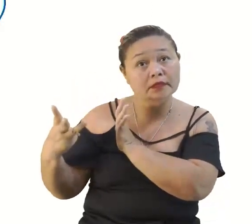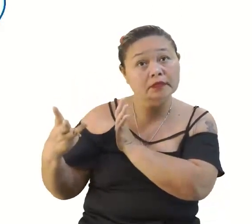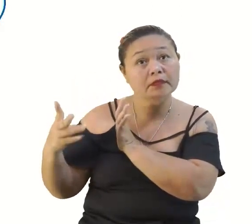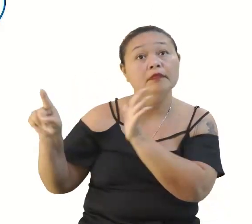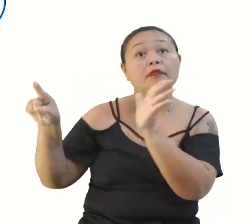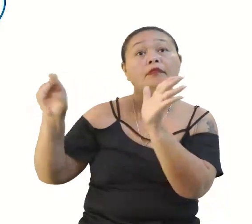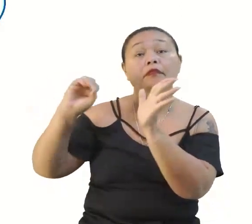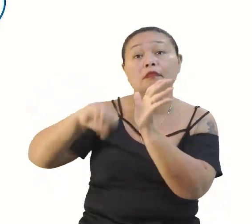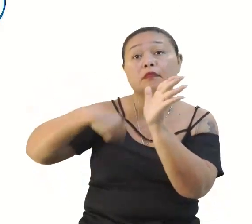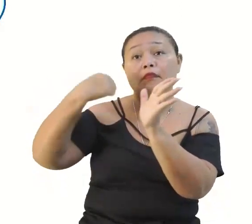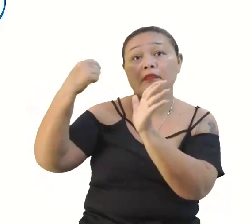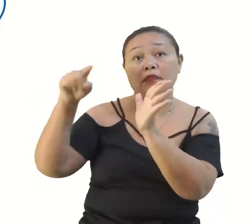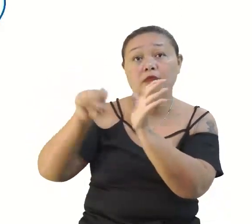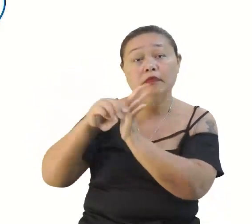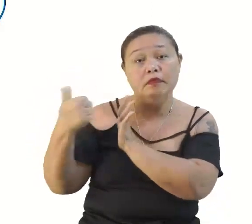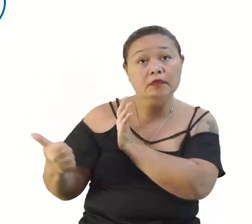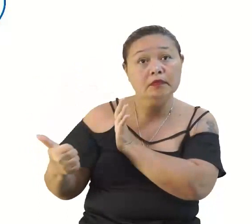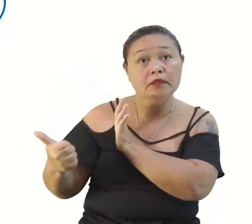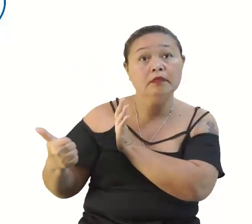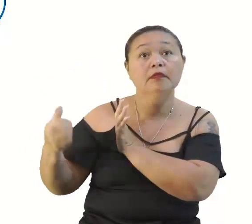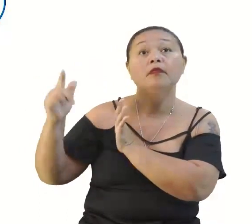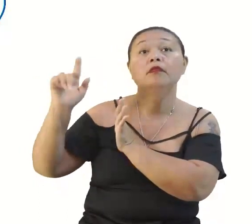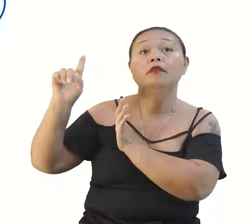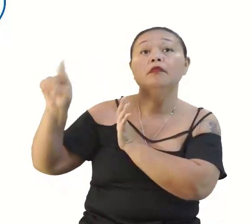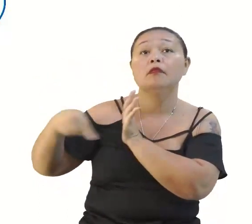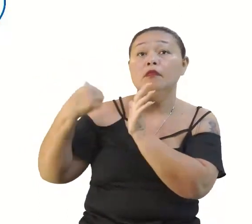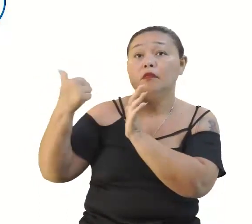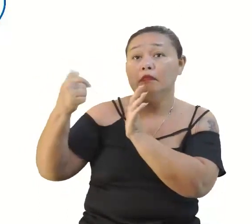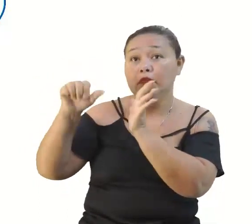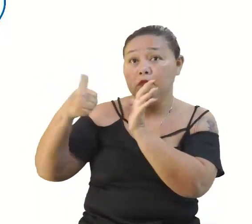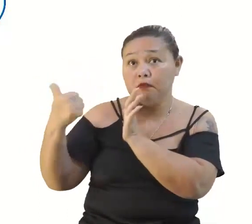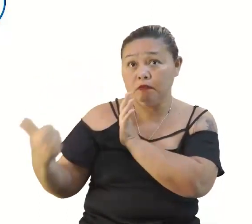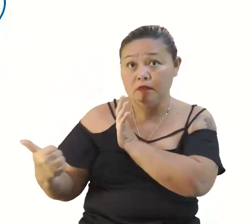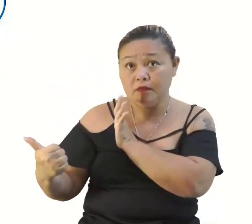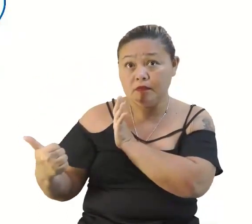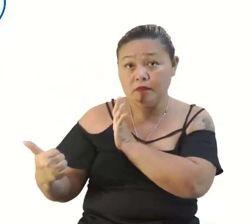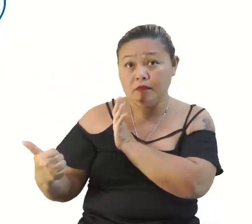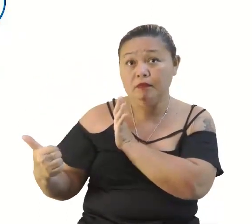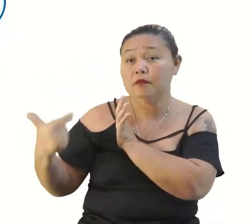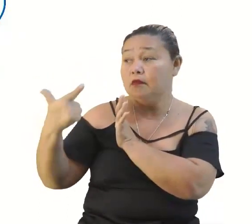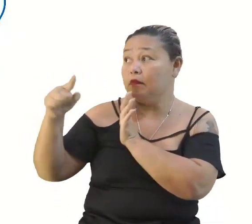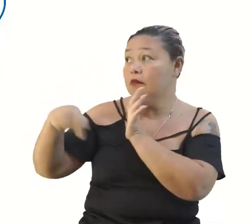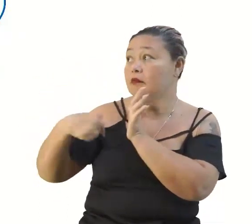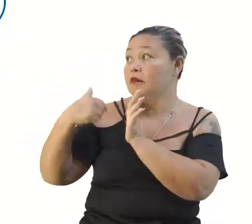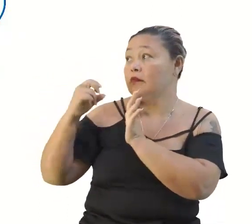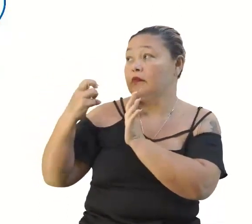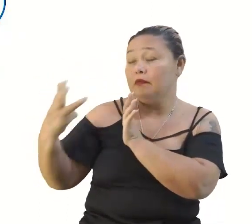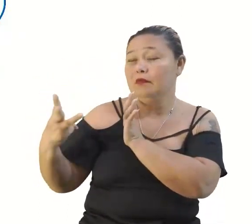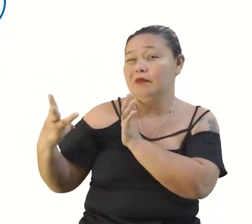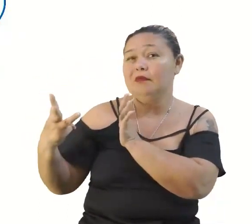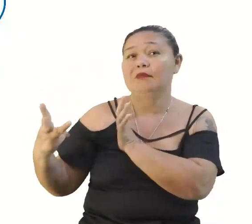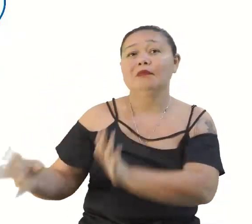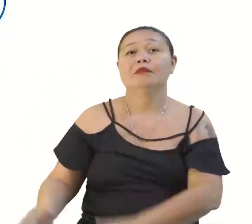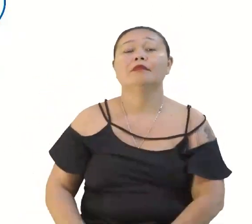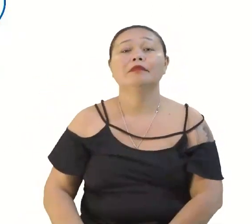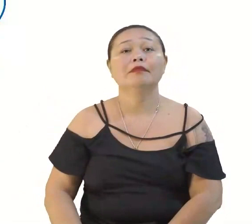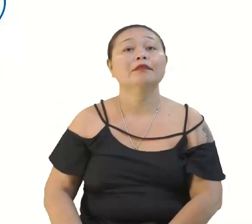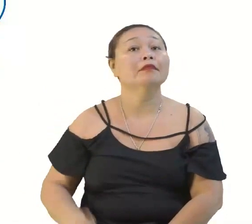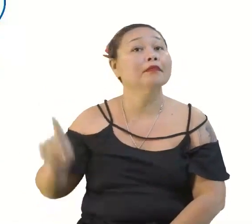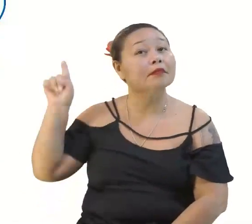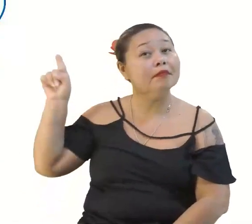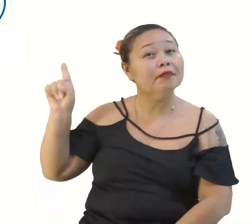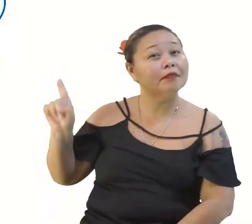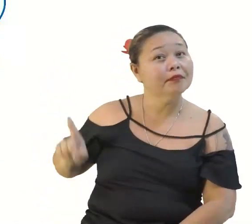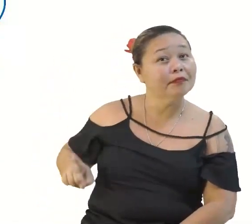3, 0 e menos 1, 1 e 1, 2 e 3. Top, top,